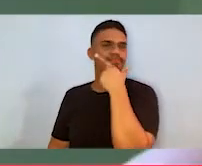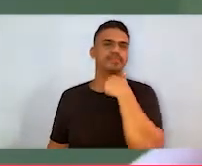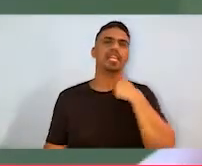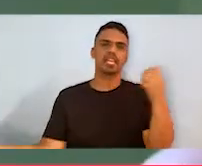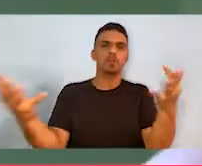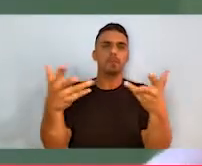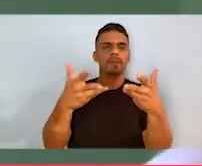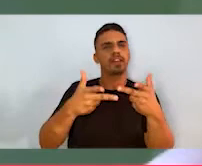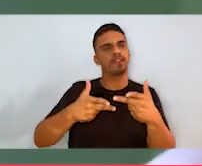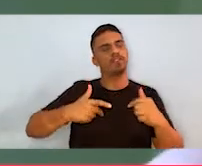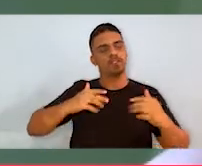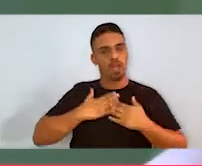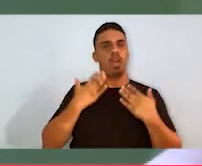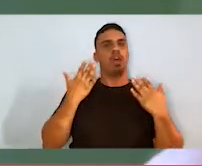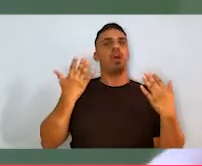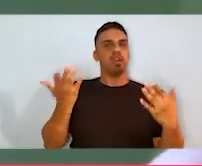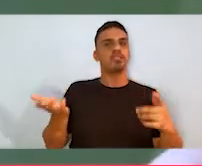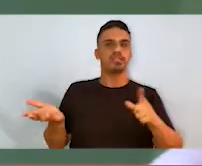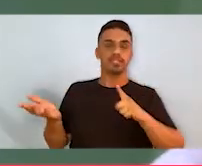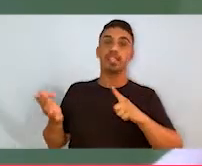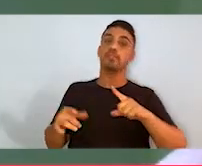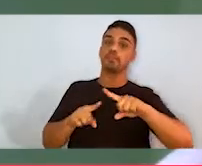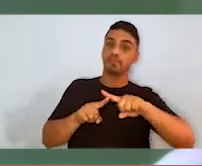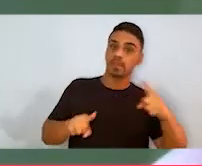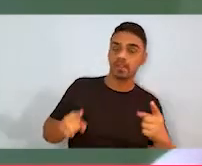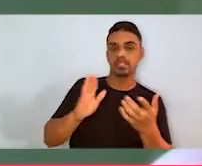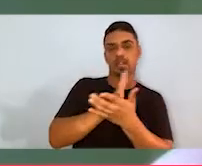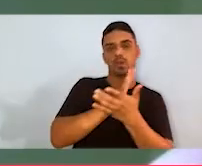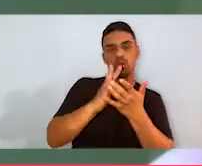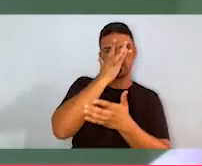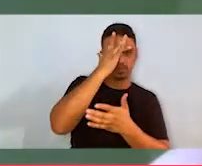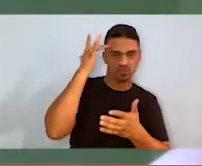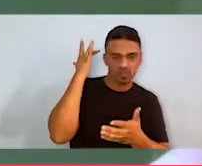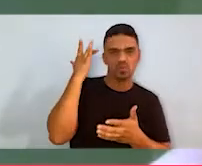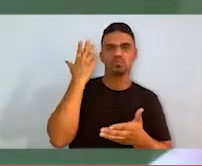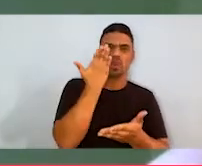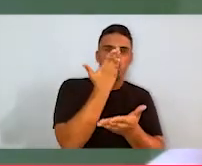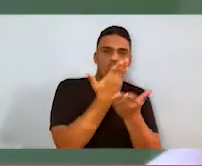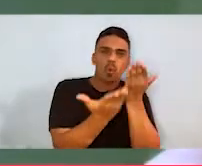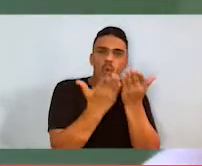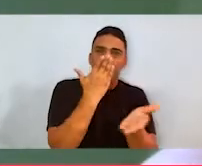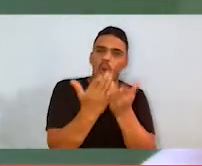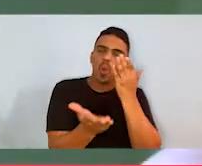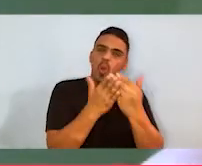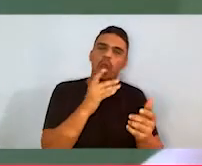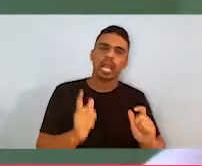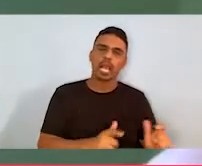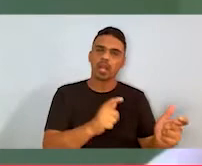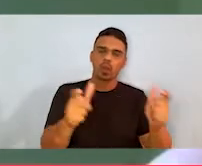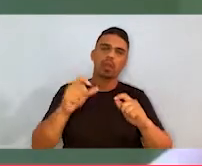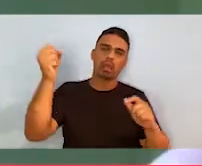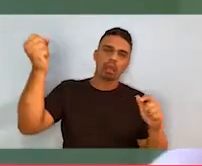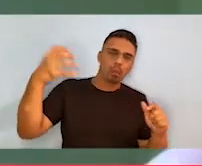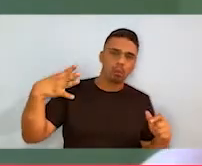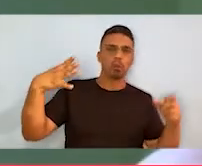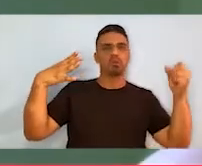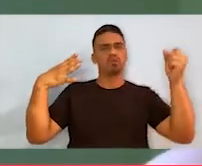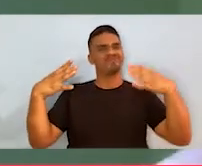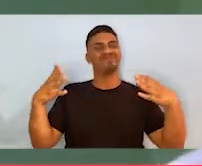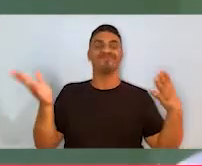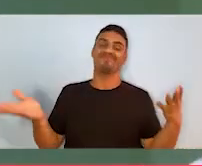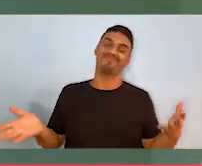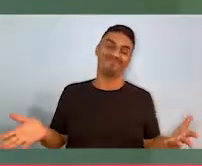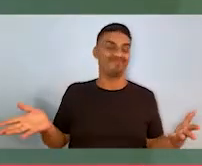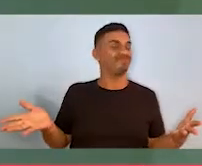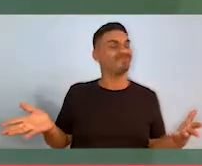fica maravilhoso, dá um baita impacto. Agora, eu já vi jogos que os caras usam isso para qualquer luz que está no cenário, qualquer coisa, e